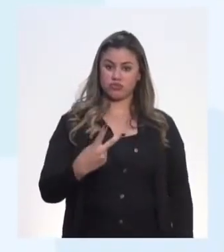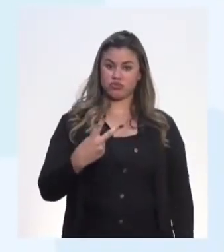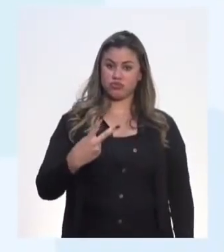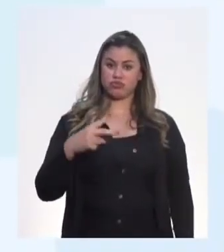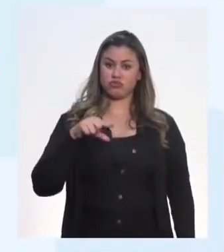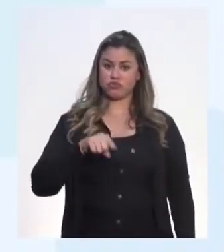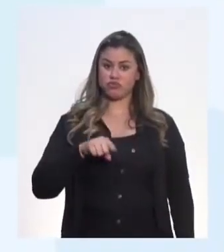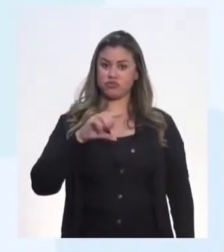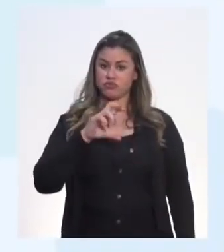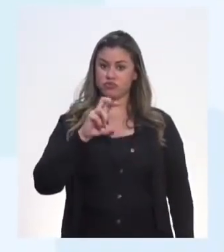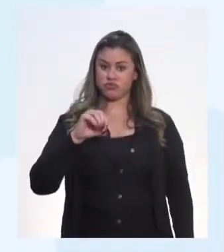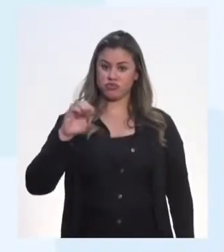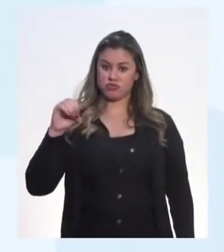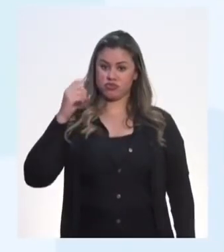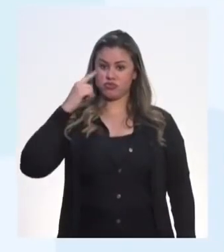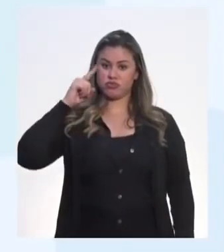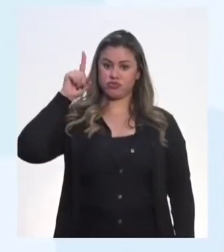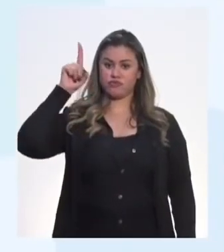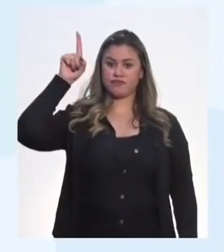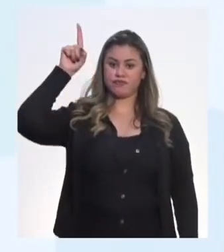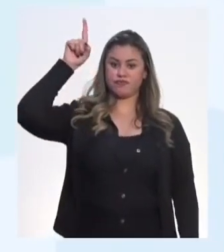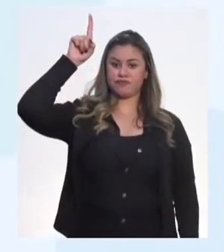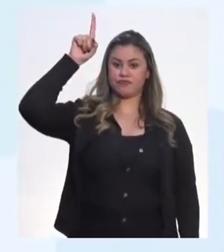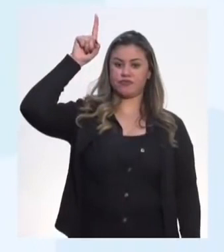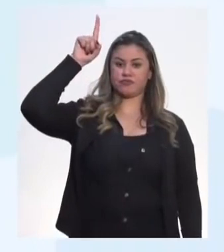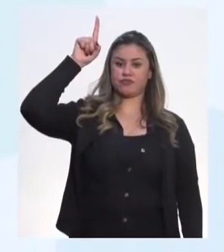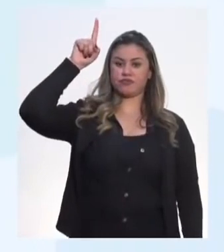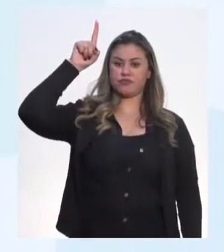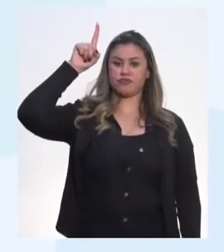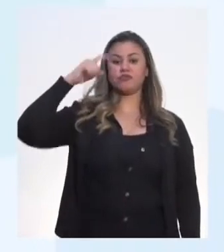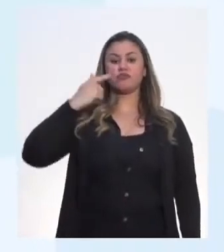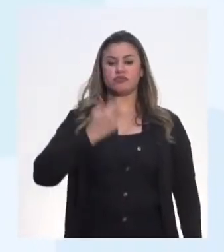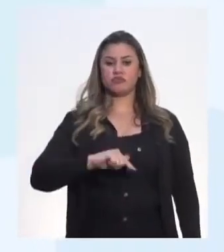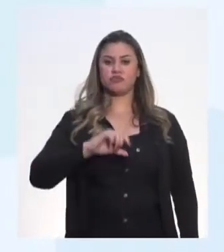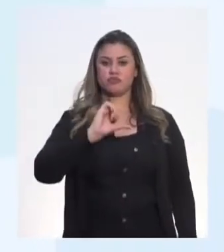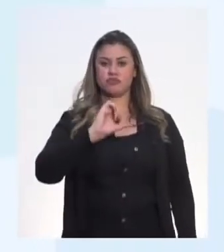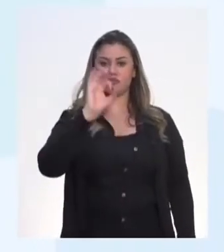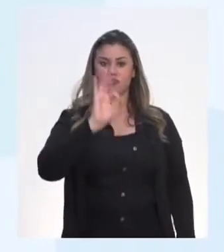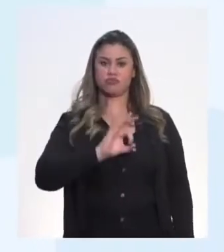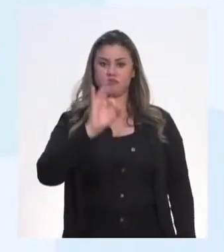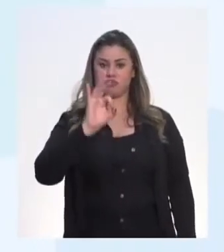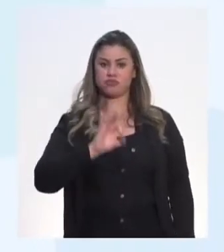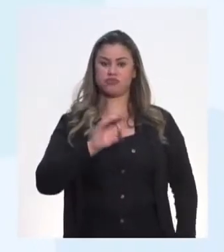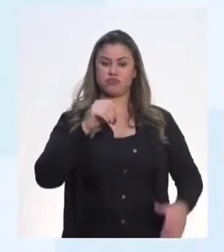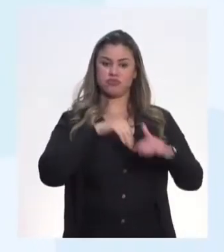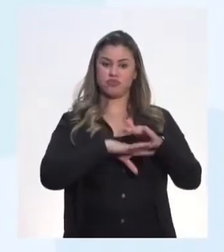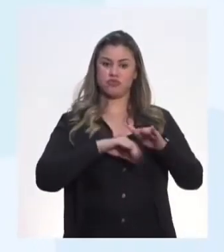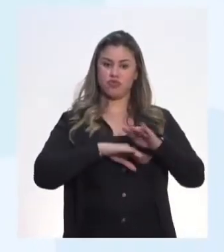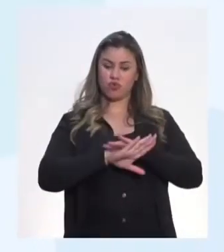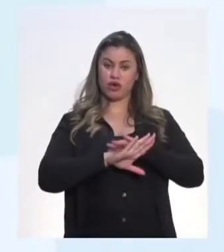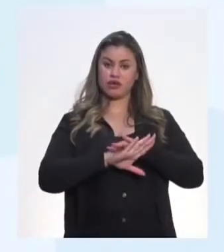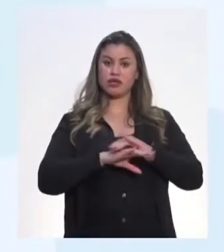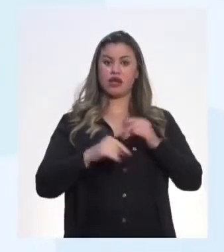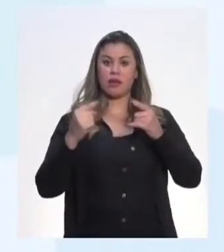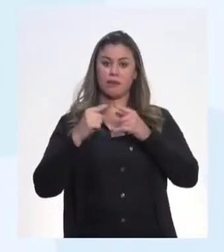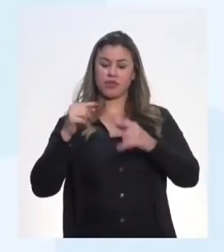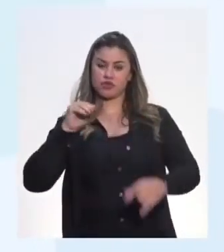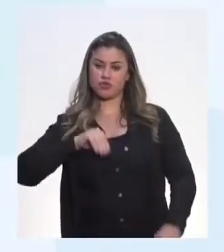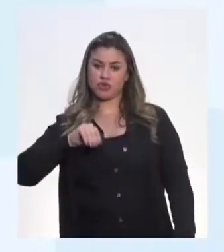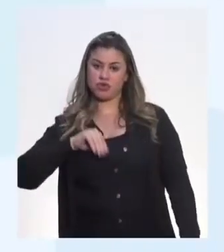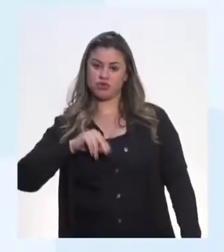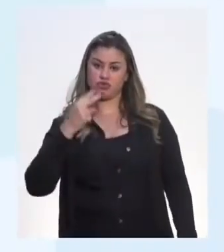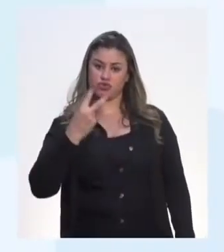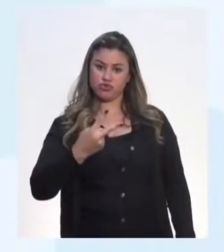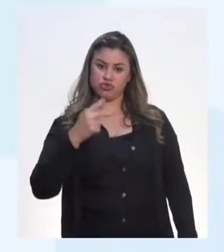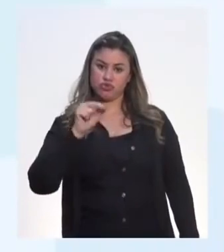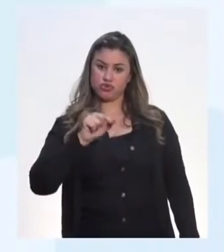mil e que só vou destacar aqui o que a gente tem nove porcento a princípio de 2.500 reais que é